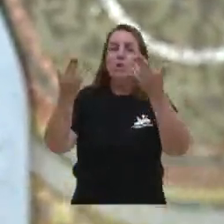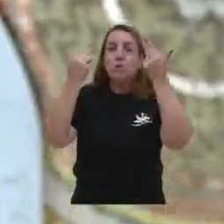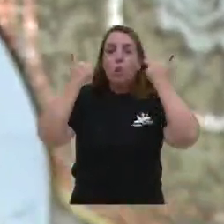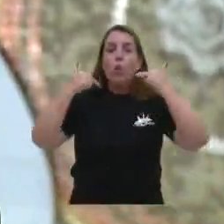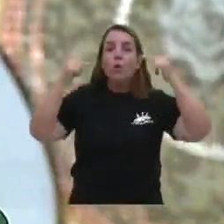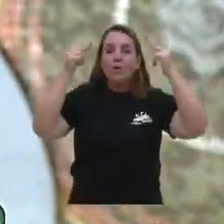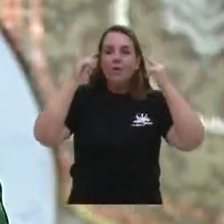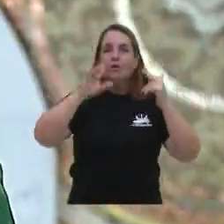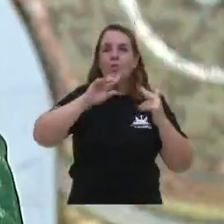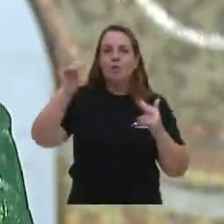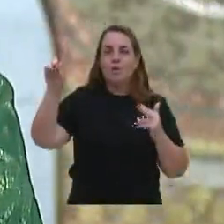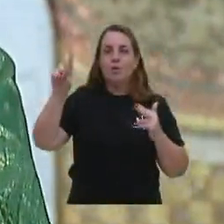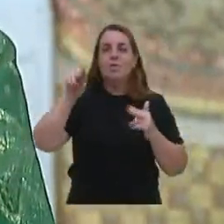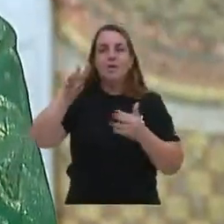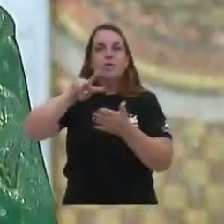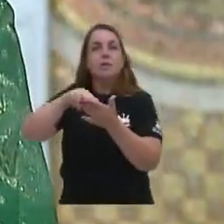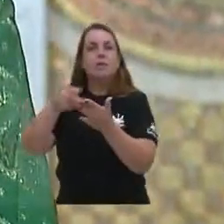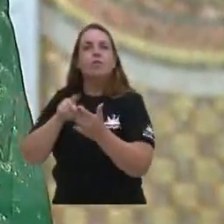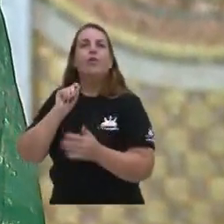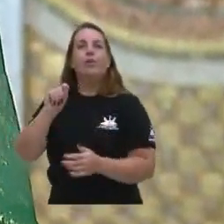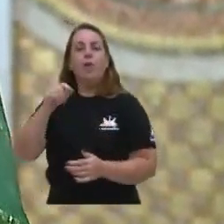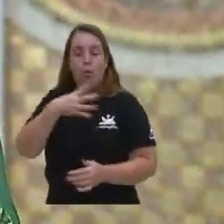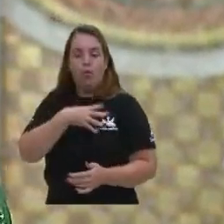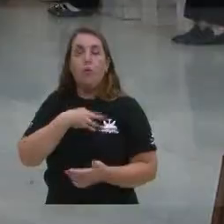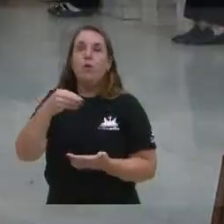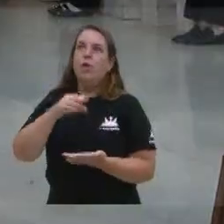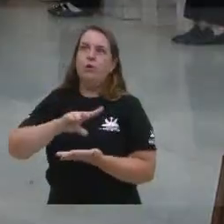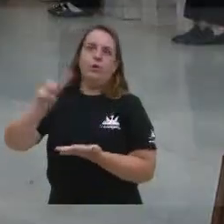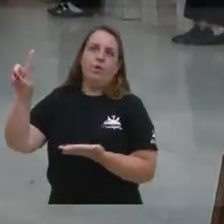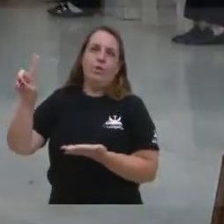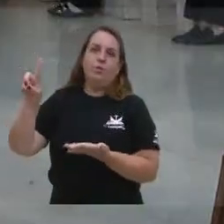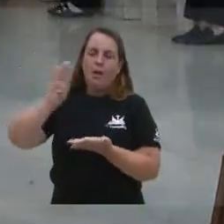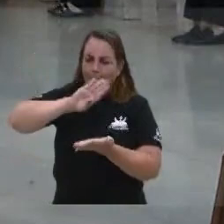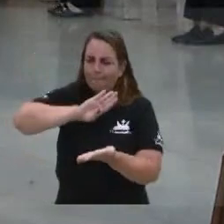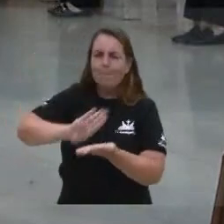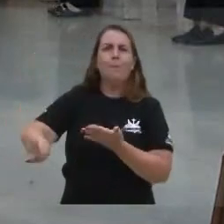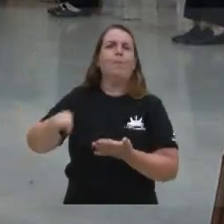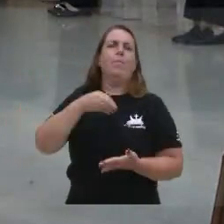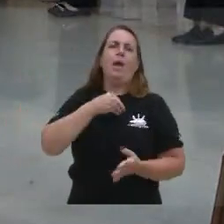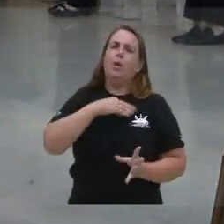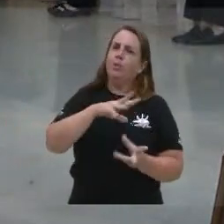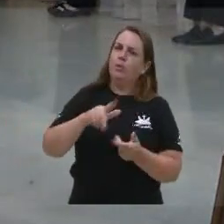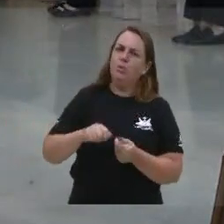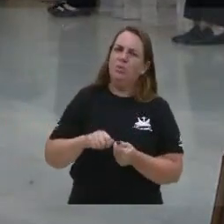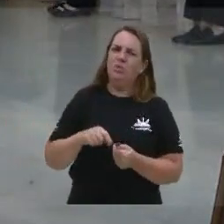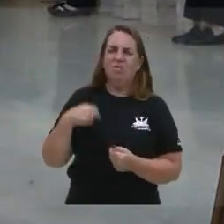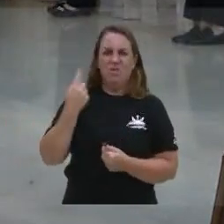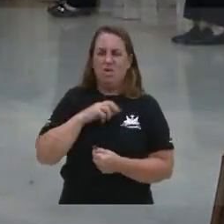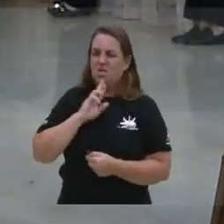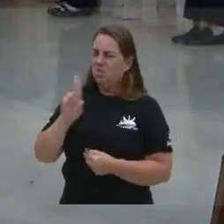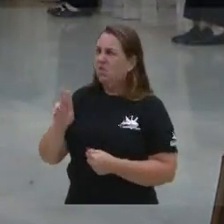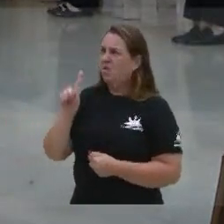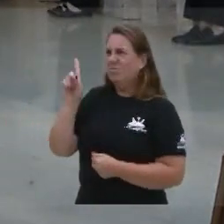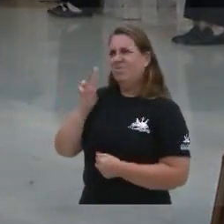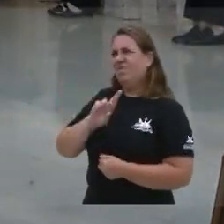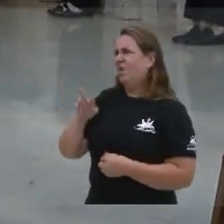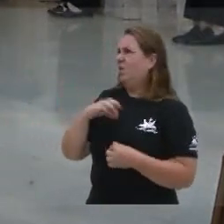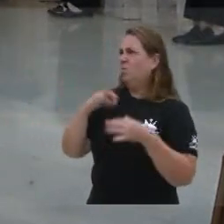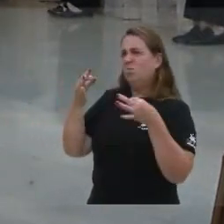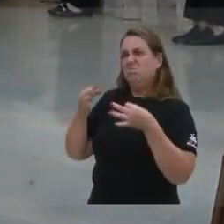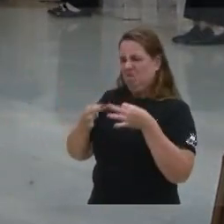Deus que tira o pecado do mundo. E todos nós respondemos: Senhor, eu não sou digno.